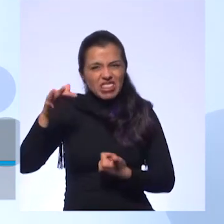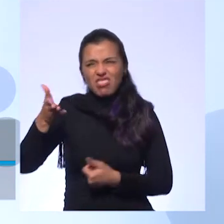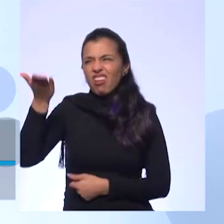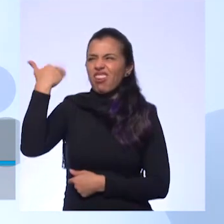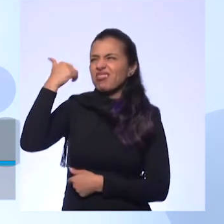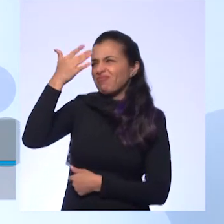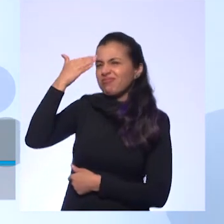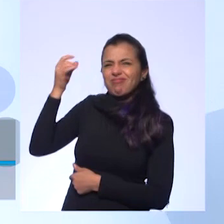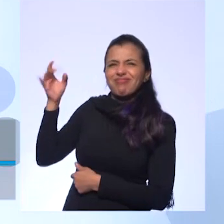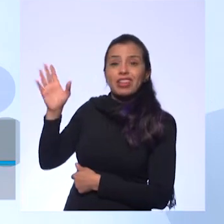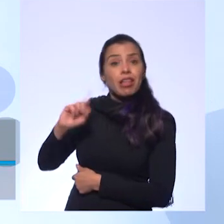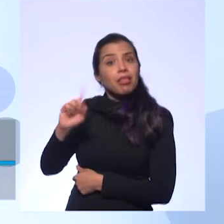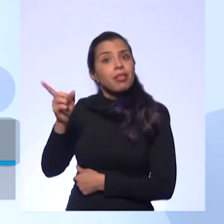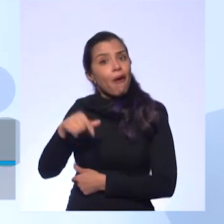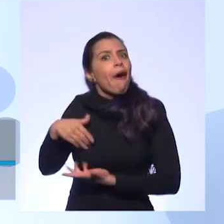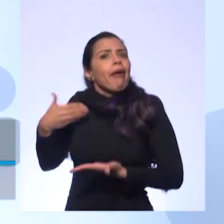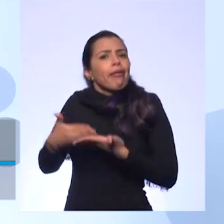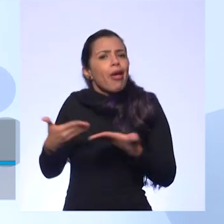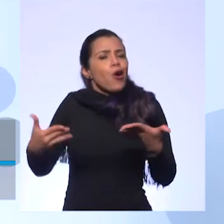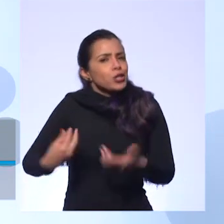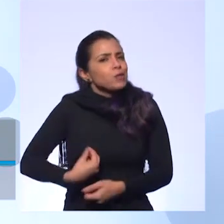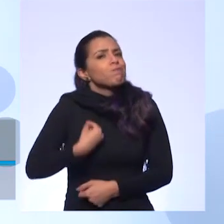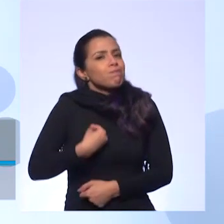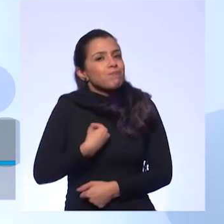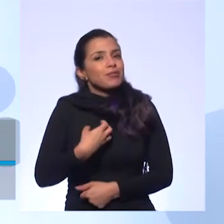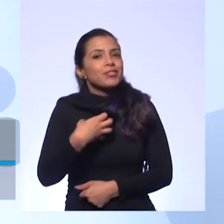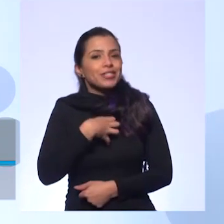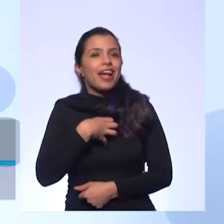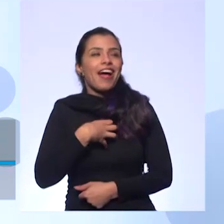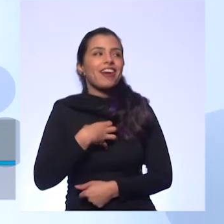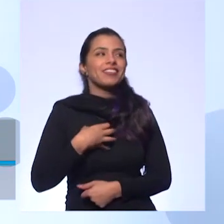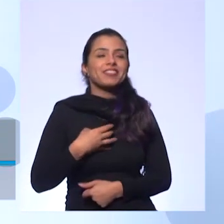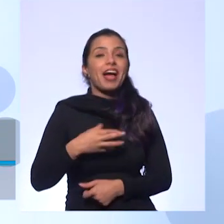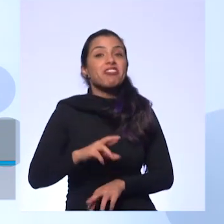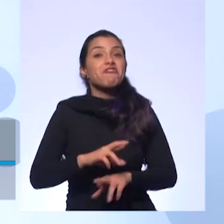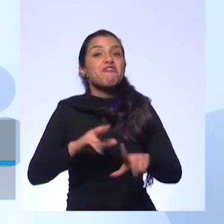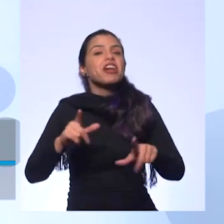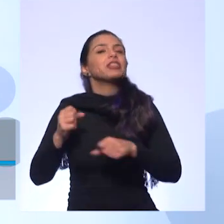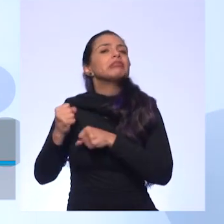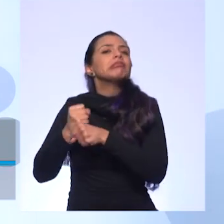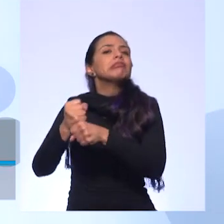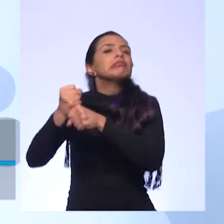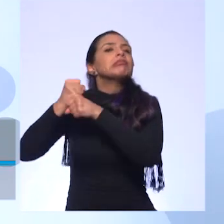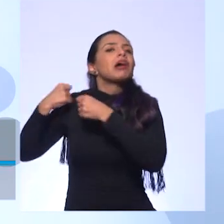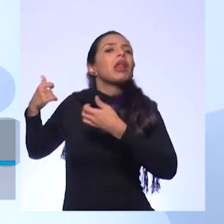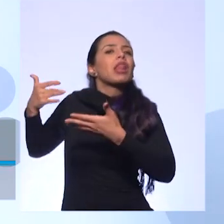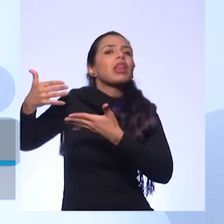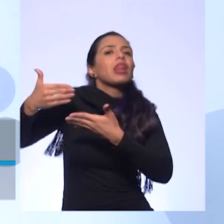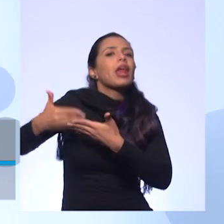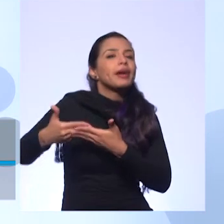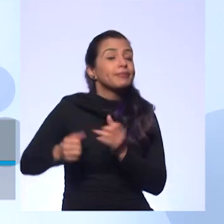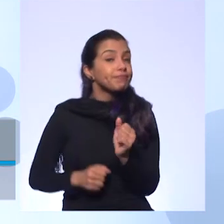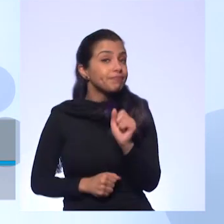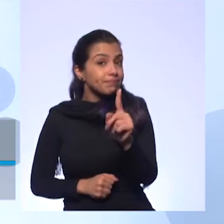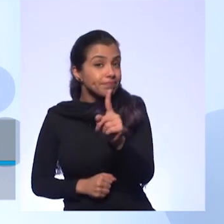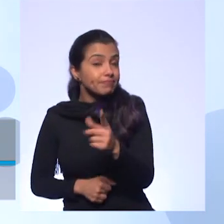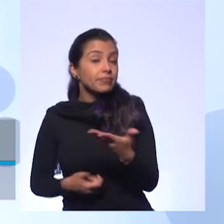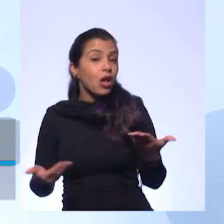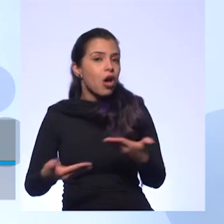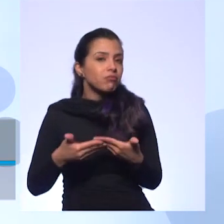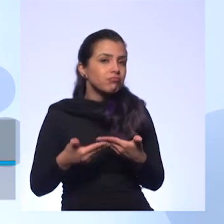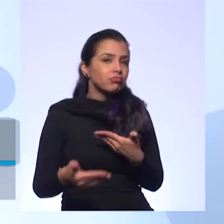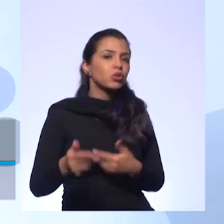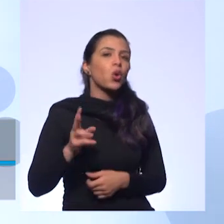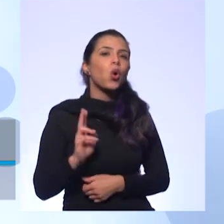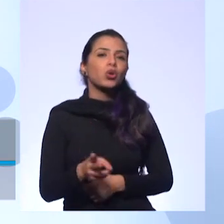como pode parecer aí pelos tantos anos que já se passaram. Tá? Então, vamos dar continuidade aí para a nossa